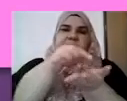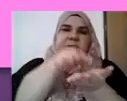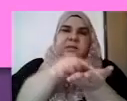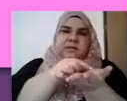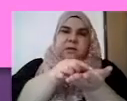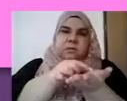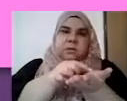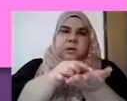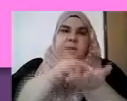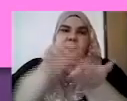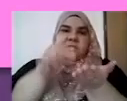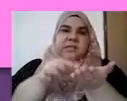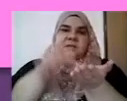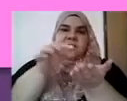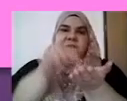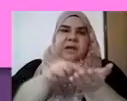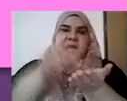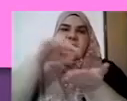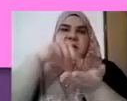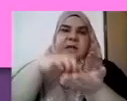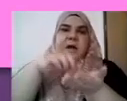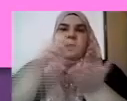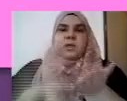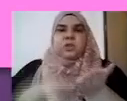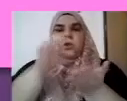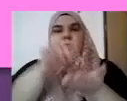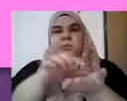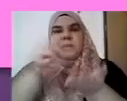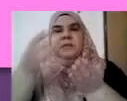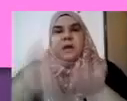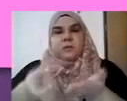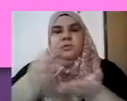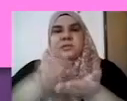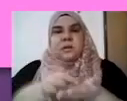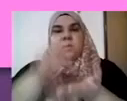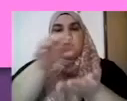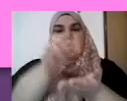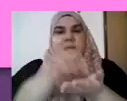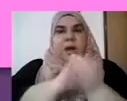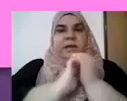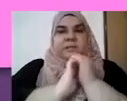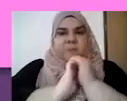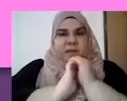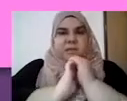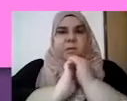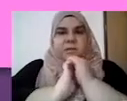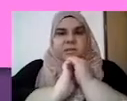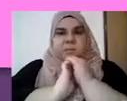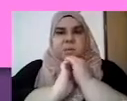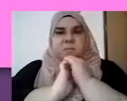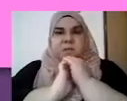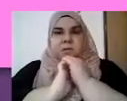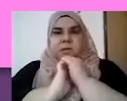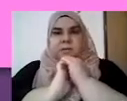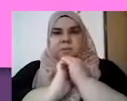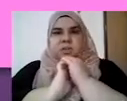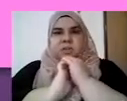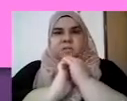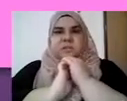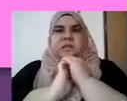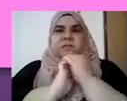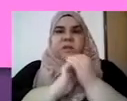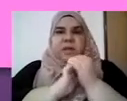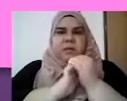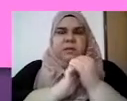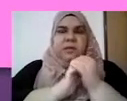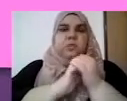na pavimentação, para vocês verificarem que realmente todos os pentágonos são iguais. Façam esse experimento aí na apostila